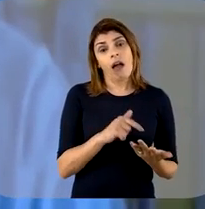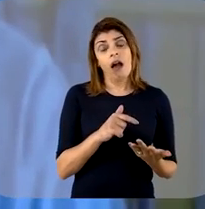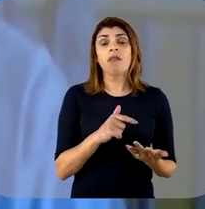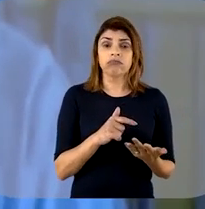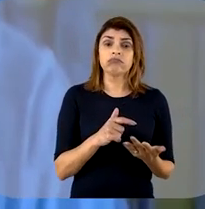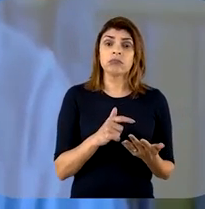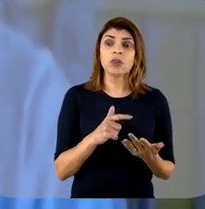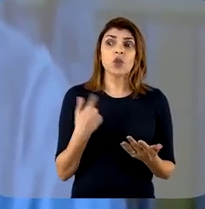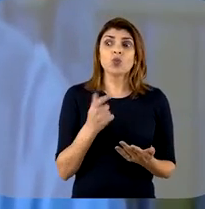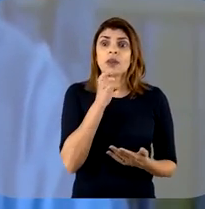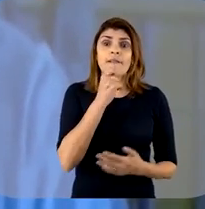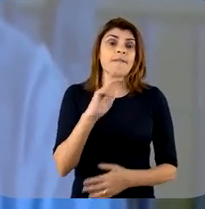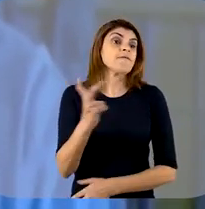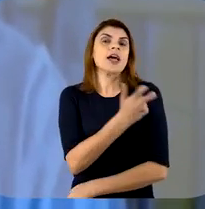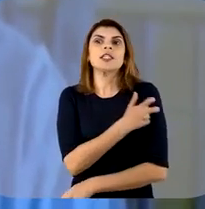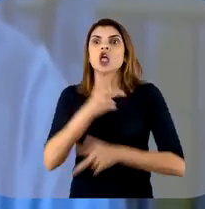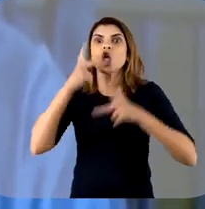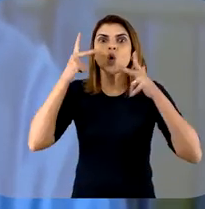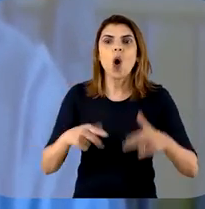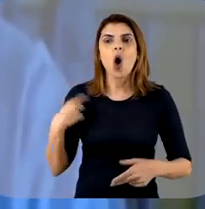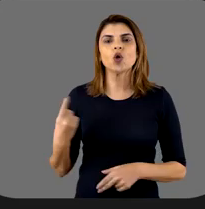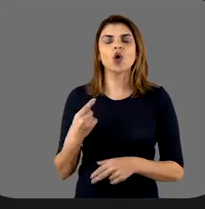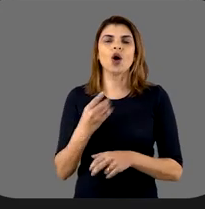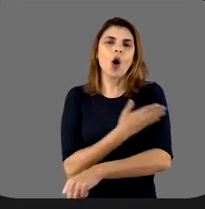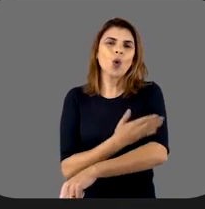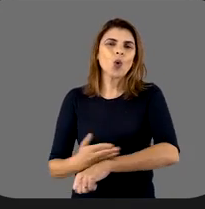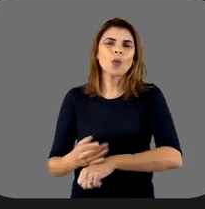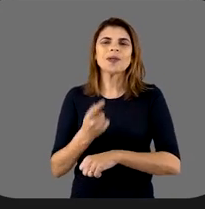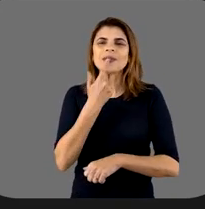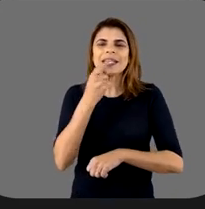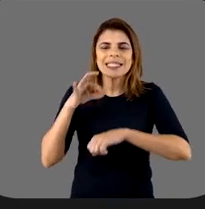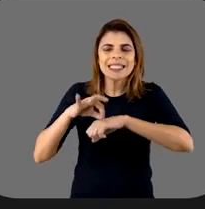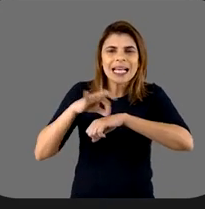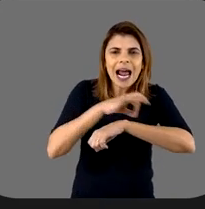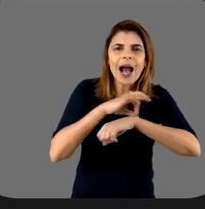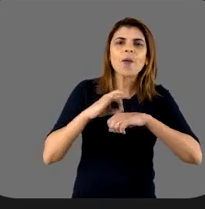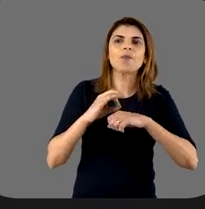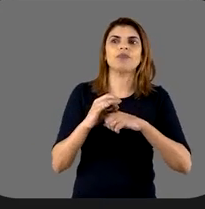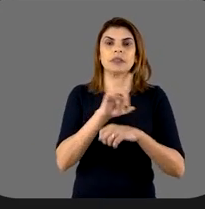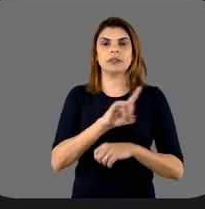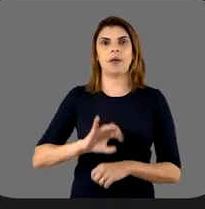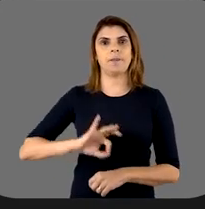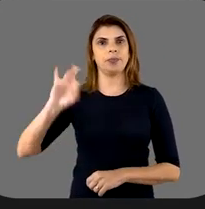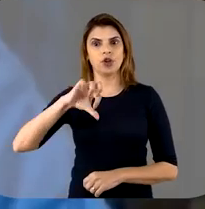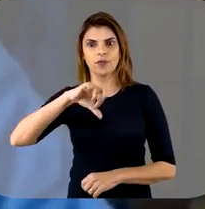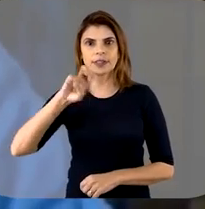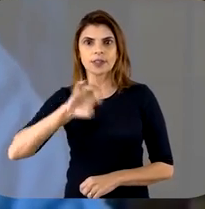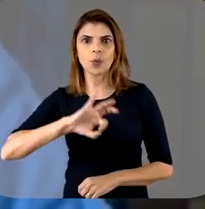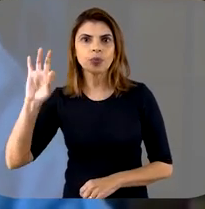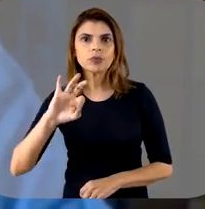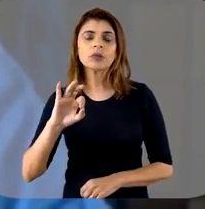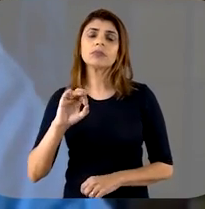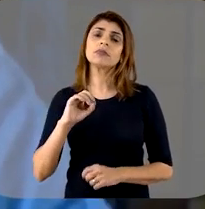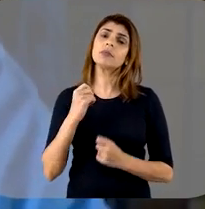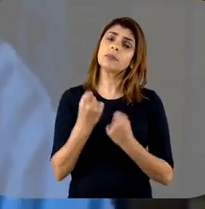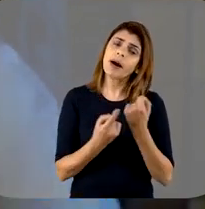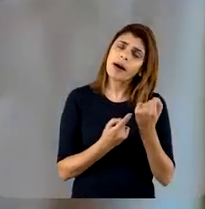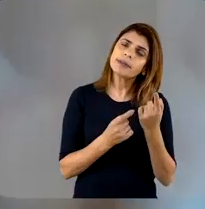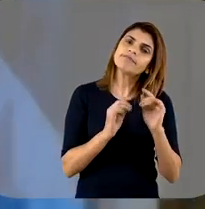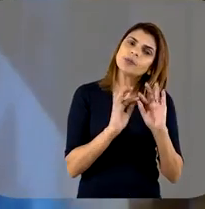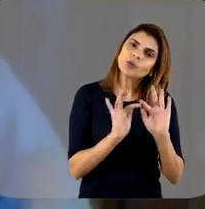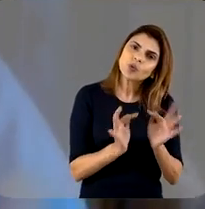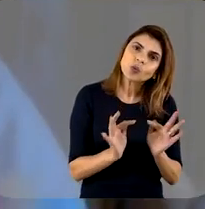nós não vamos ter uma vacina igual a que nós temos para o sarampo, que tem 95% de eficácia. Possivelmente, as eficácias serão mais modestas.